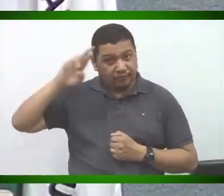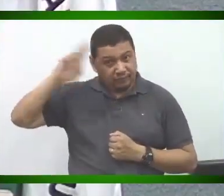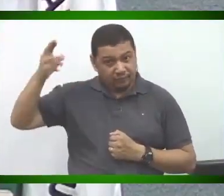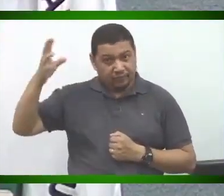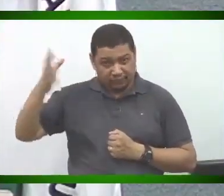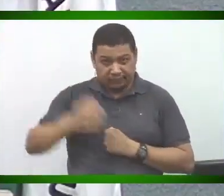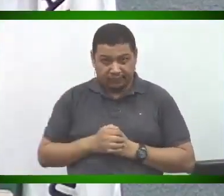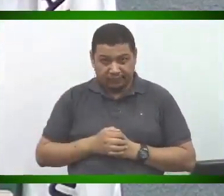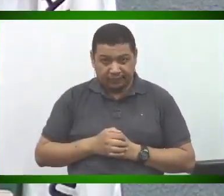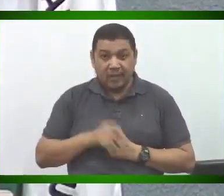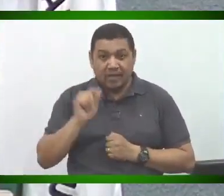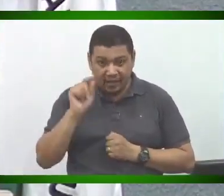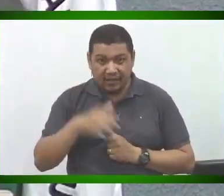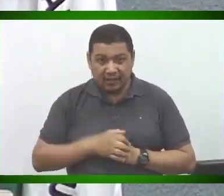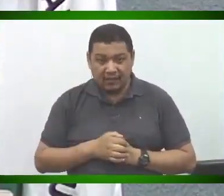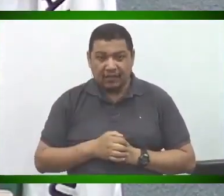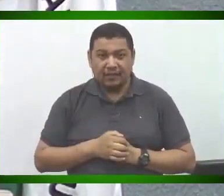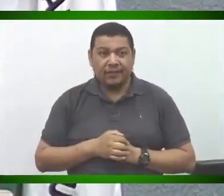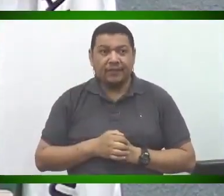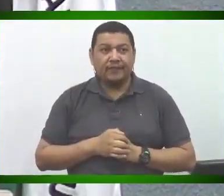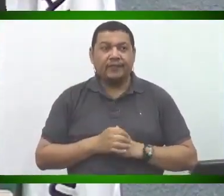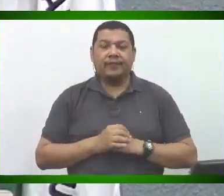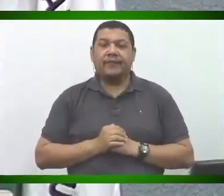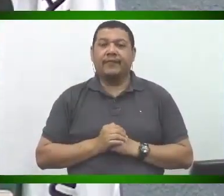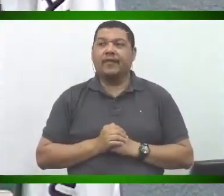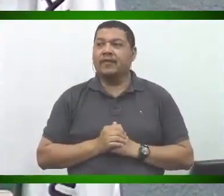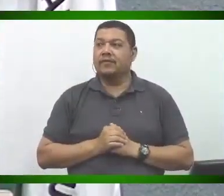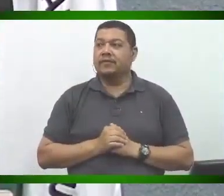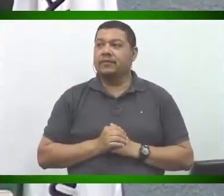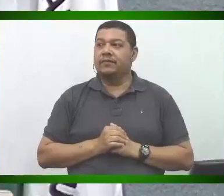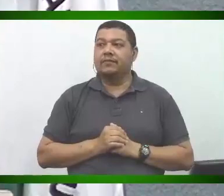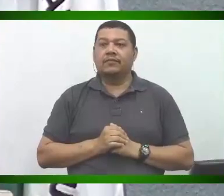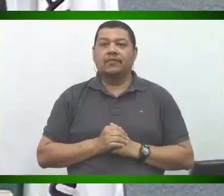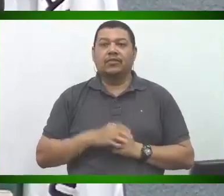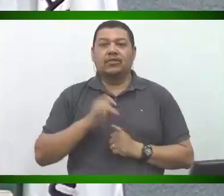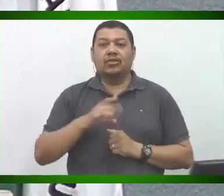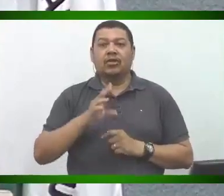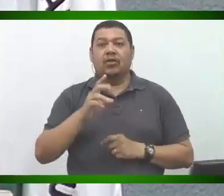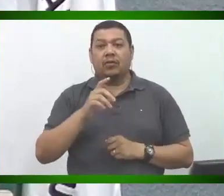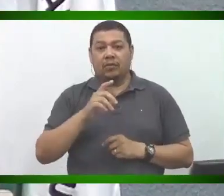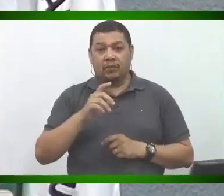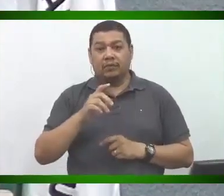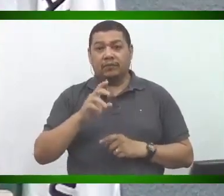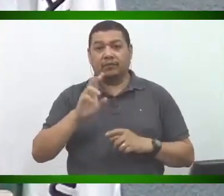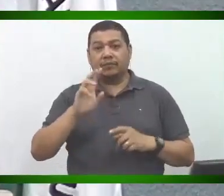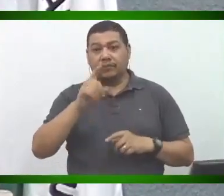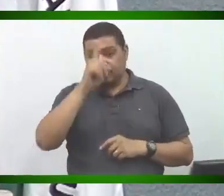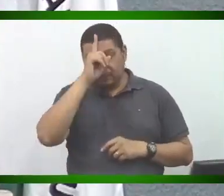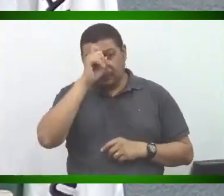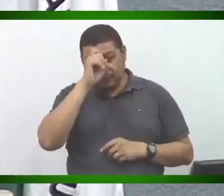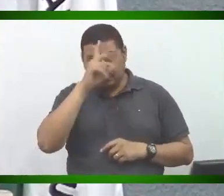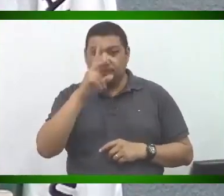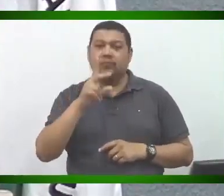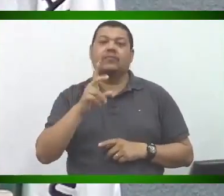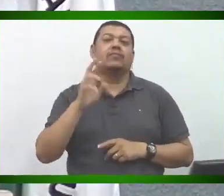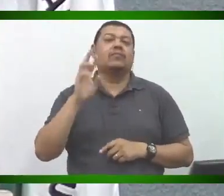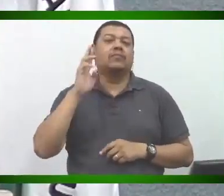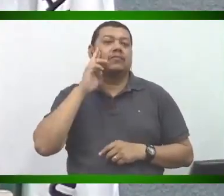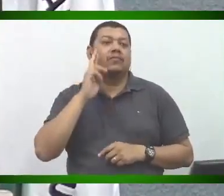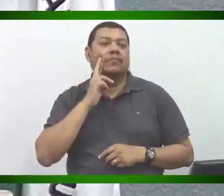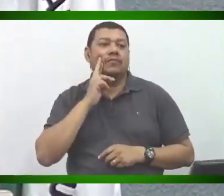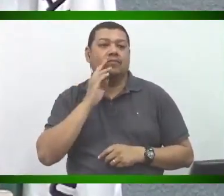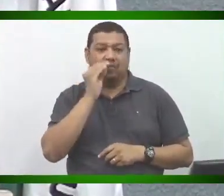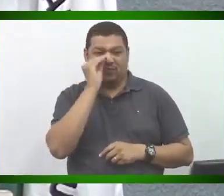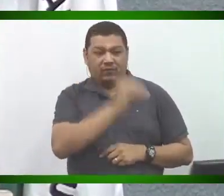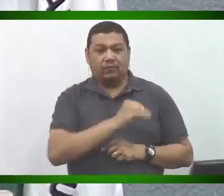à frente do governo? De cada vez mais sucatear os hospitais regionais no estado de Rondônia. População,